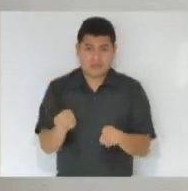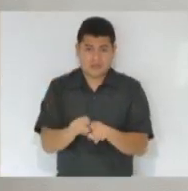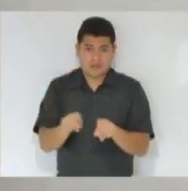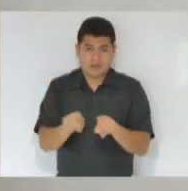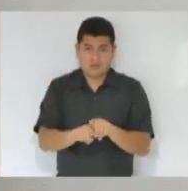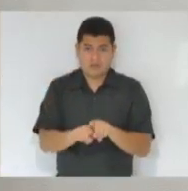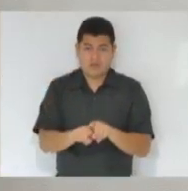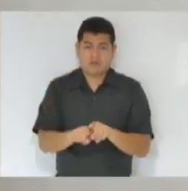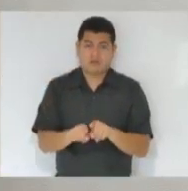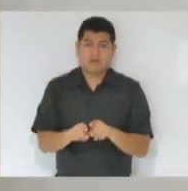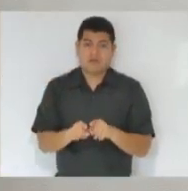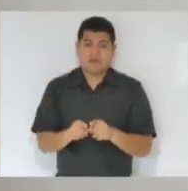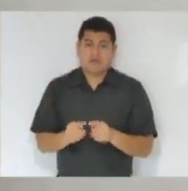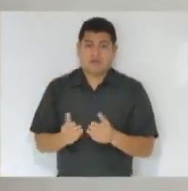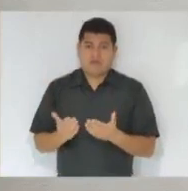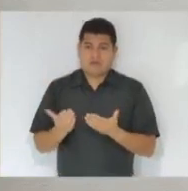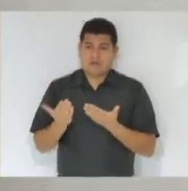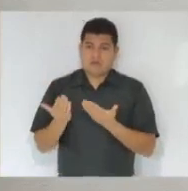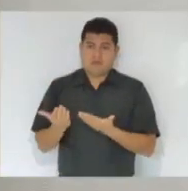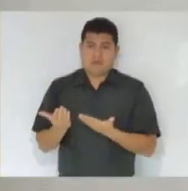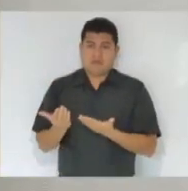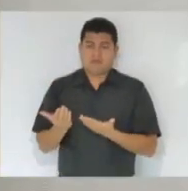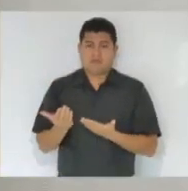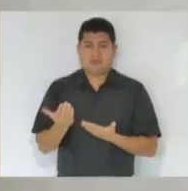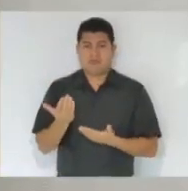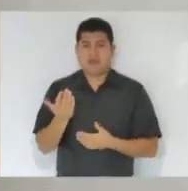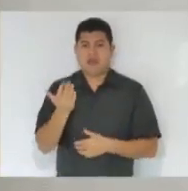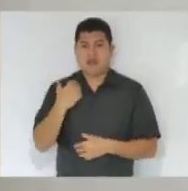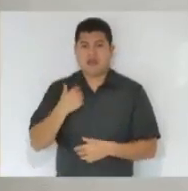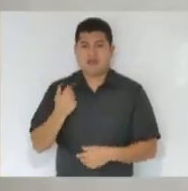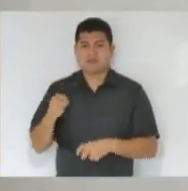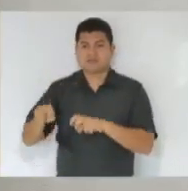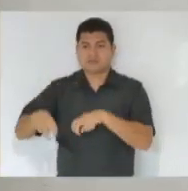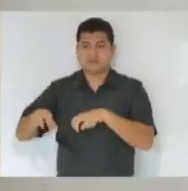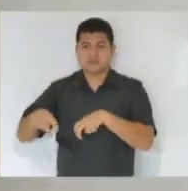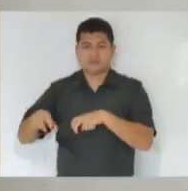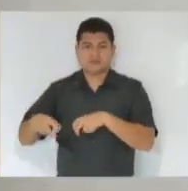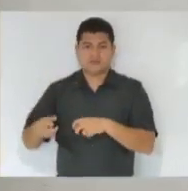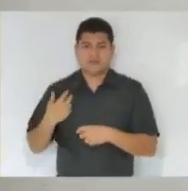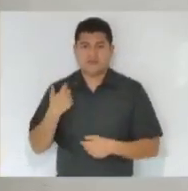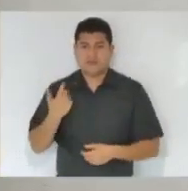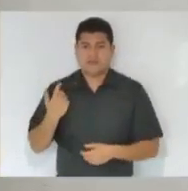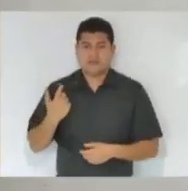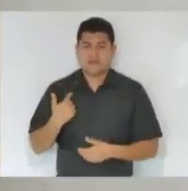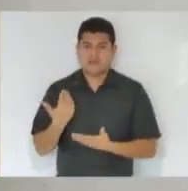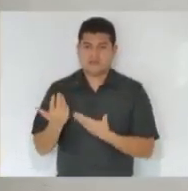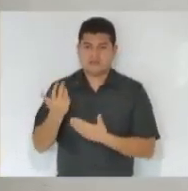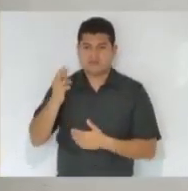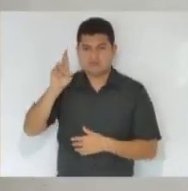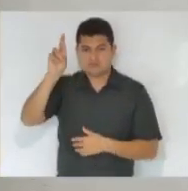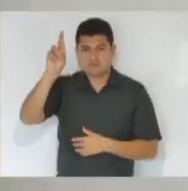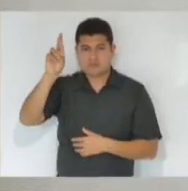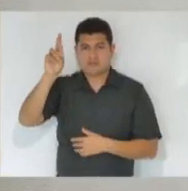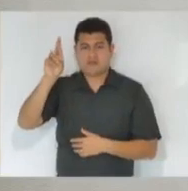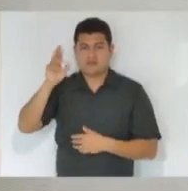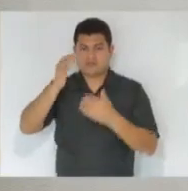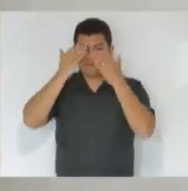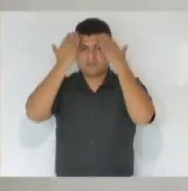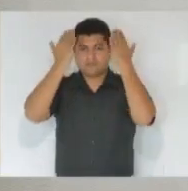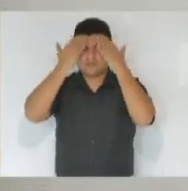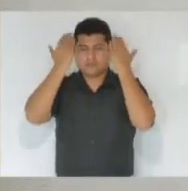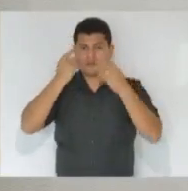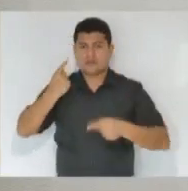e pela Comissão de Agricultura, presidida pelo deputado Zé Milton Schaefer, para discutir um